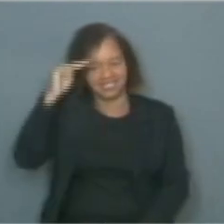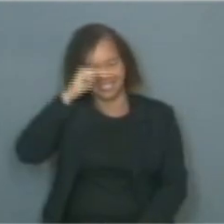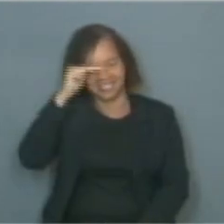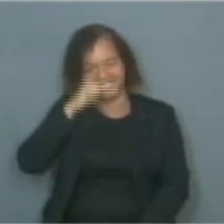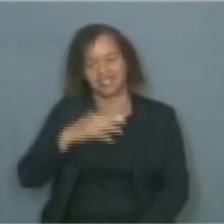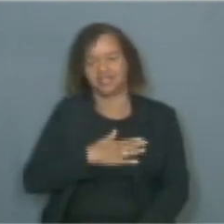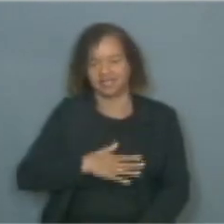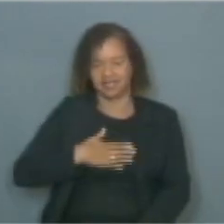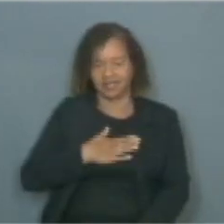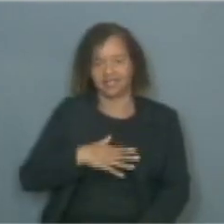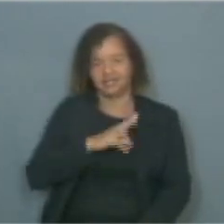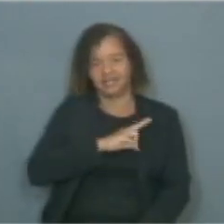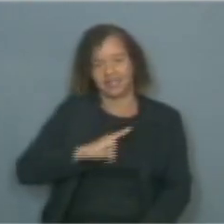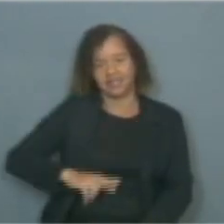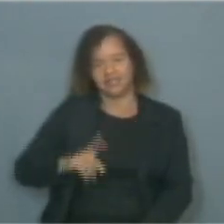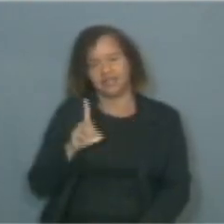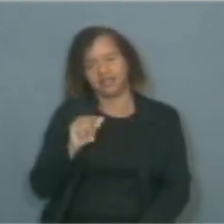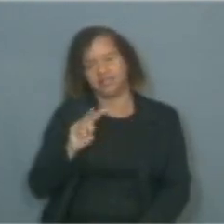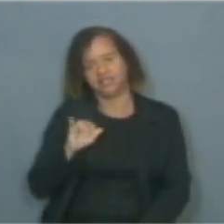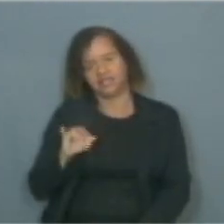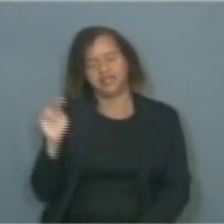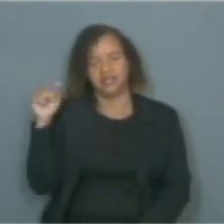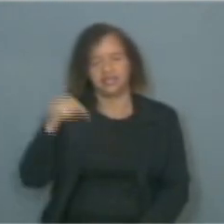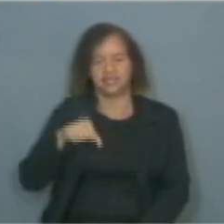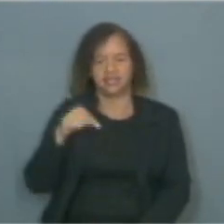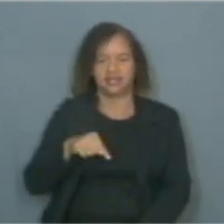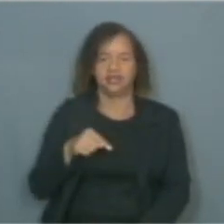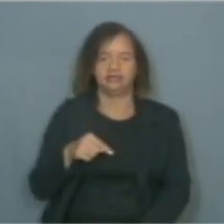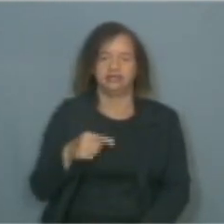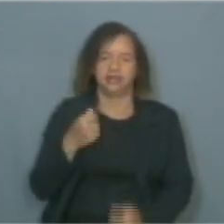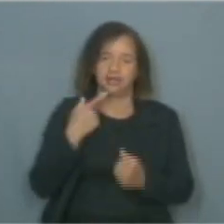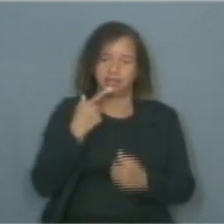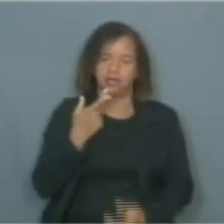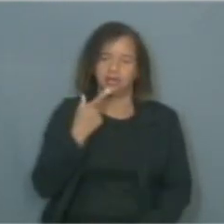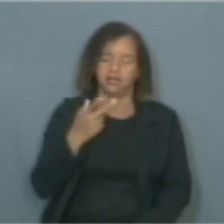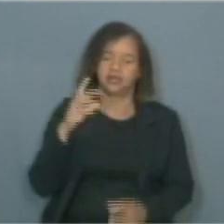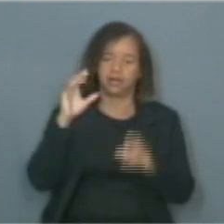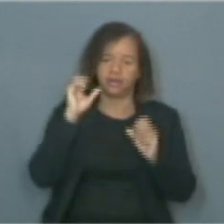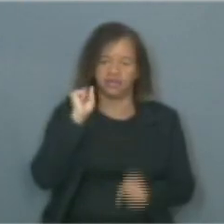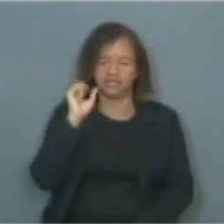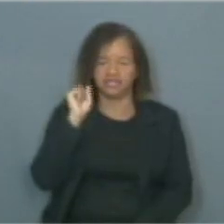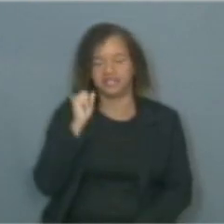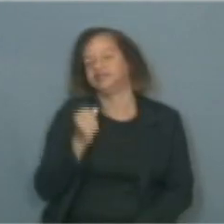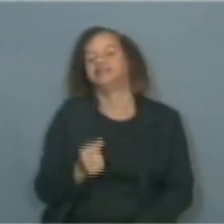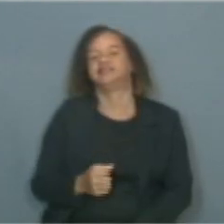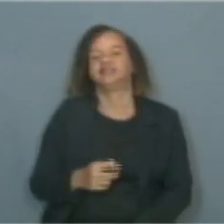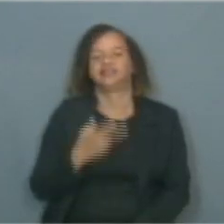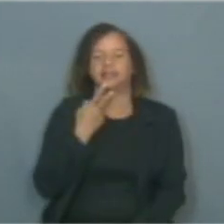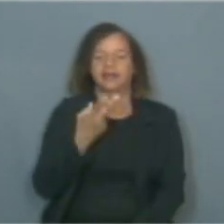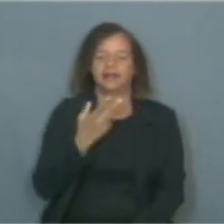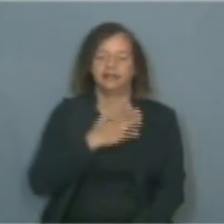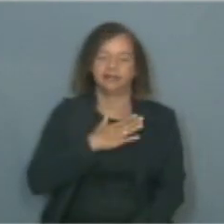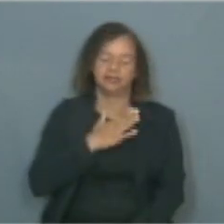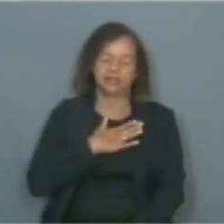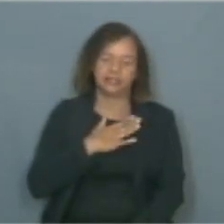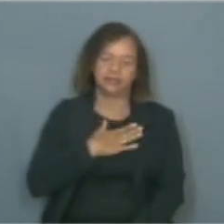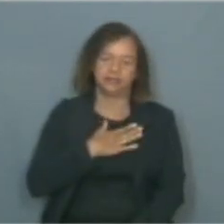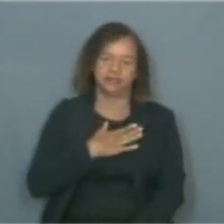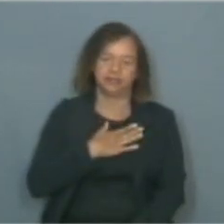Eu gostaria muito que o vereador Davi Muniz estivesse aqui, para que ele pudesse ouvir a minha